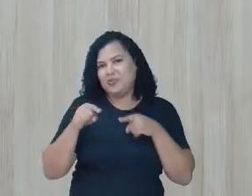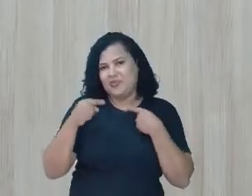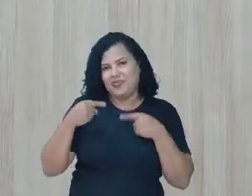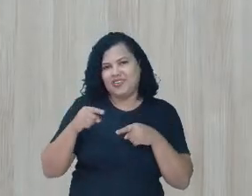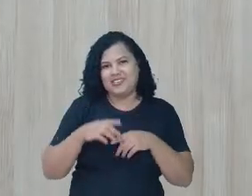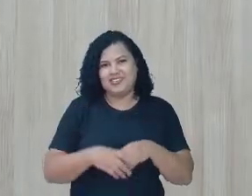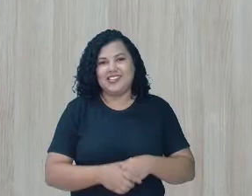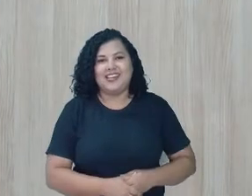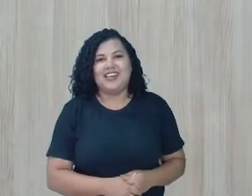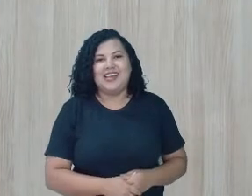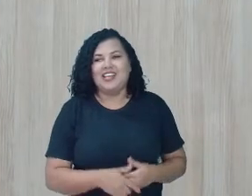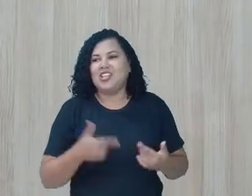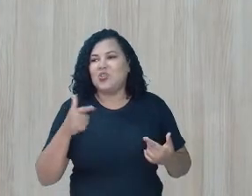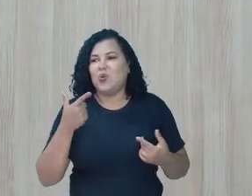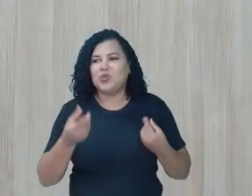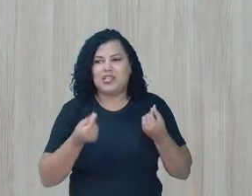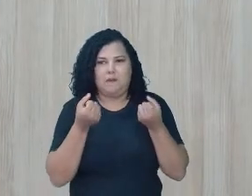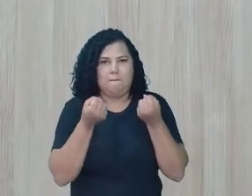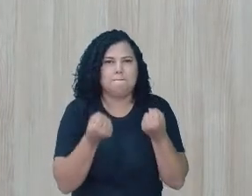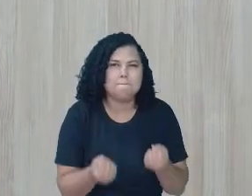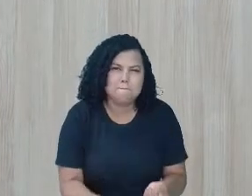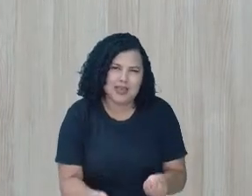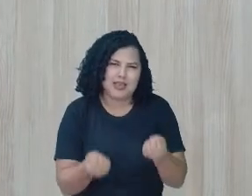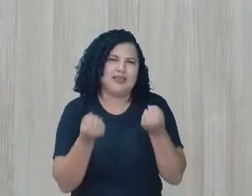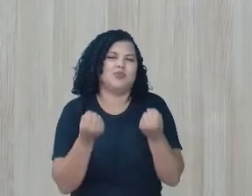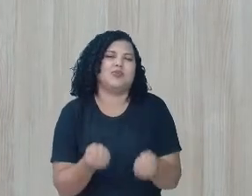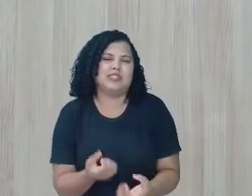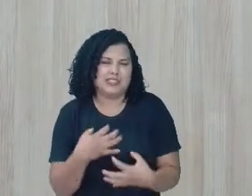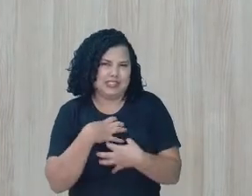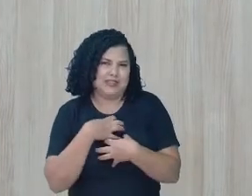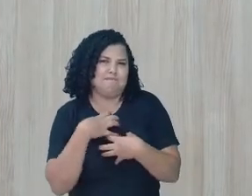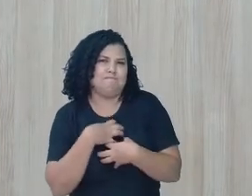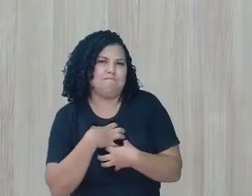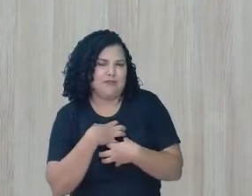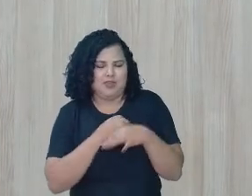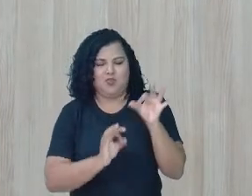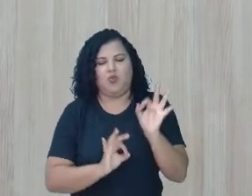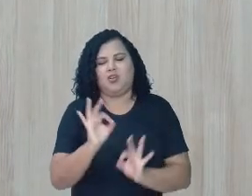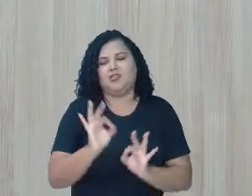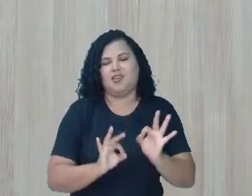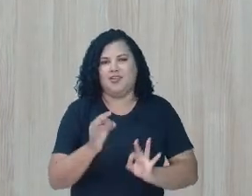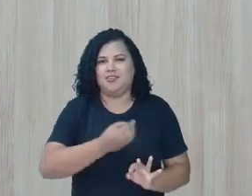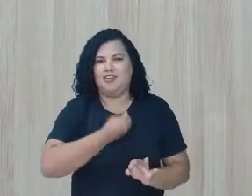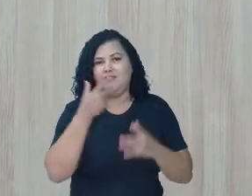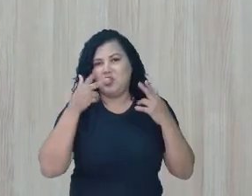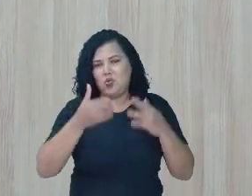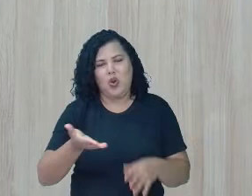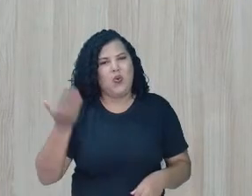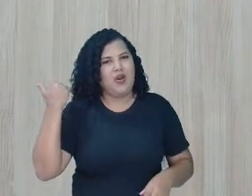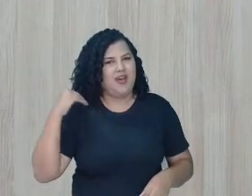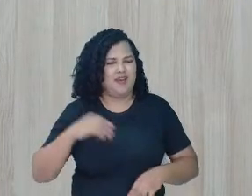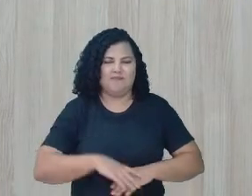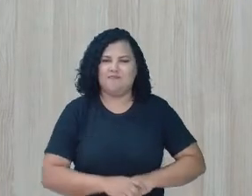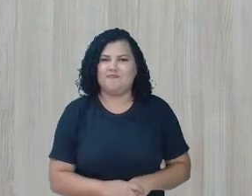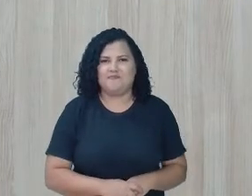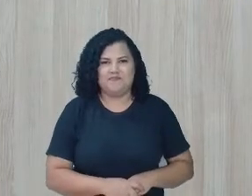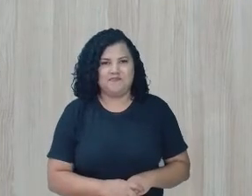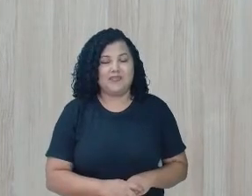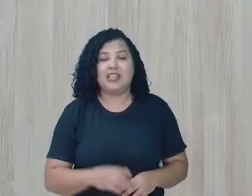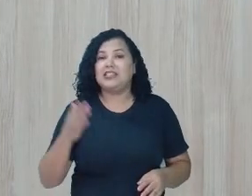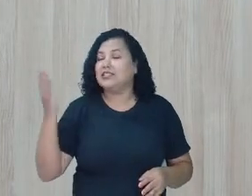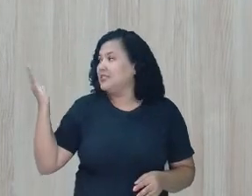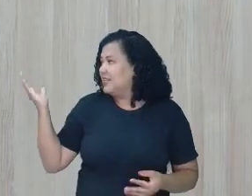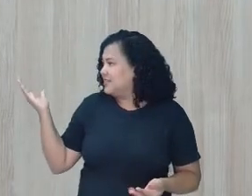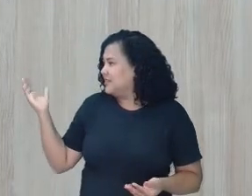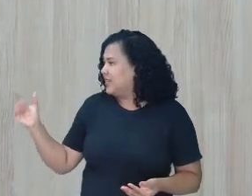gente não tem o mesmo peso sentimental, de apego e de organização que a primeira crônica mostrou. Nessa aqui,